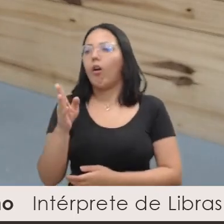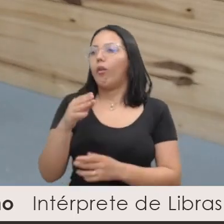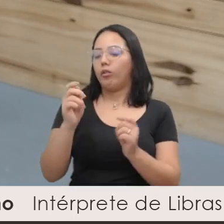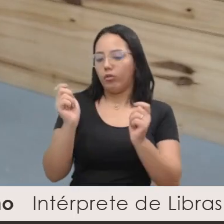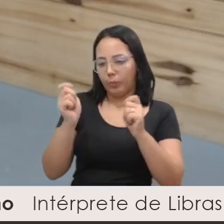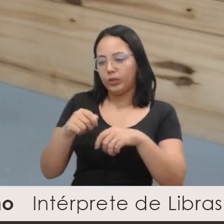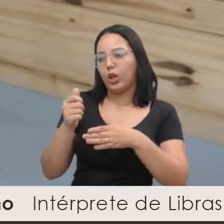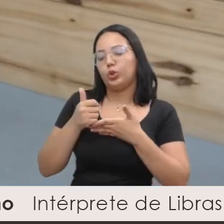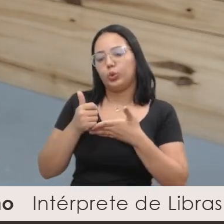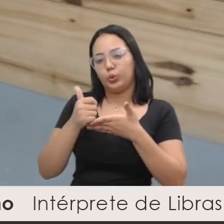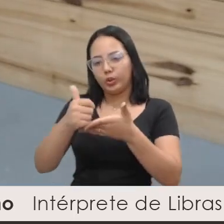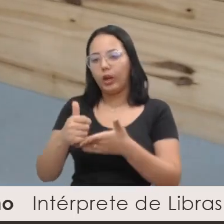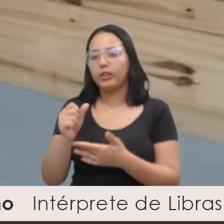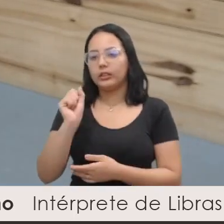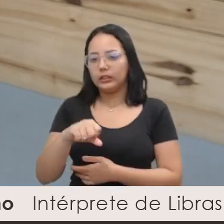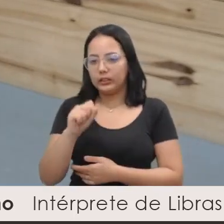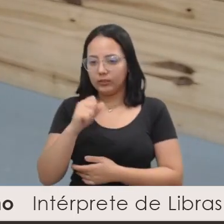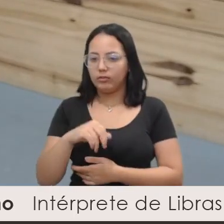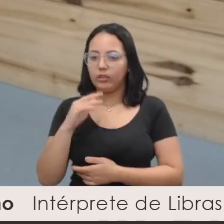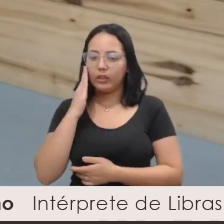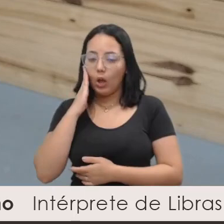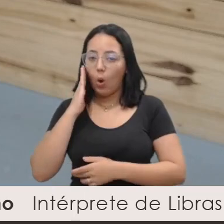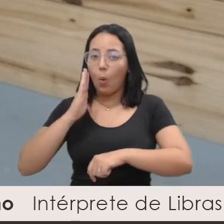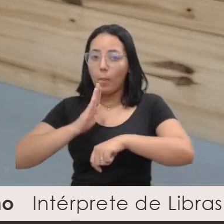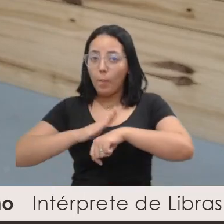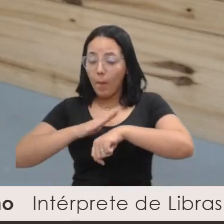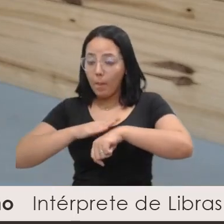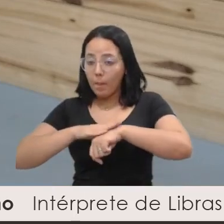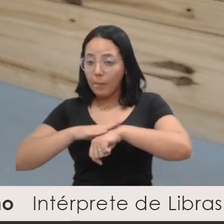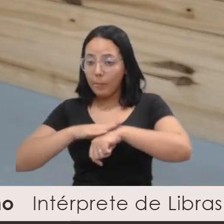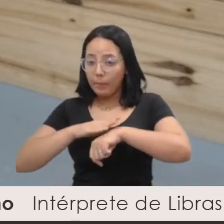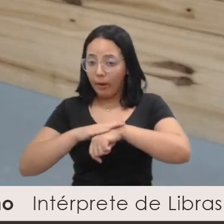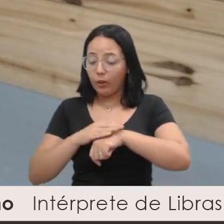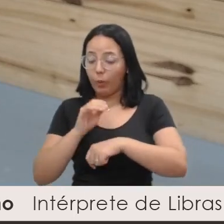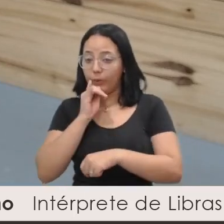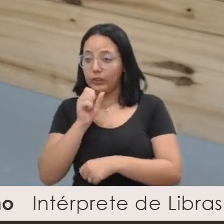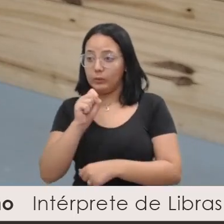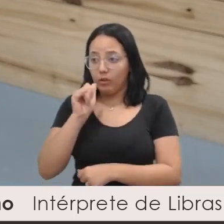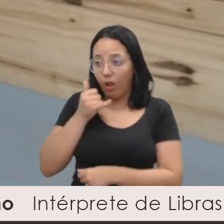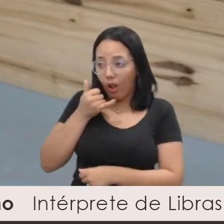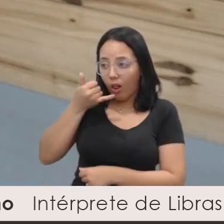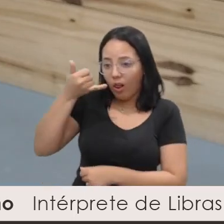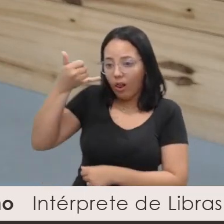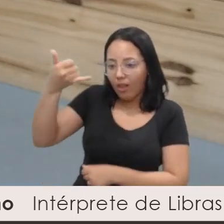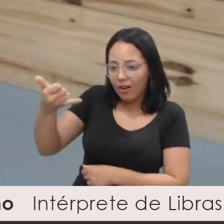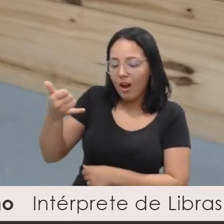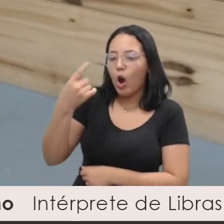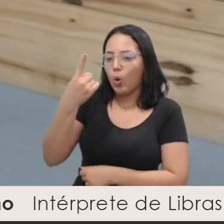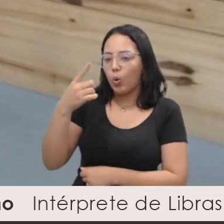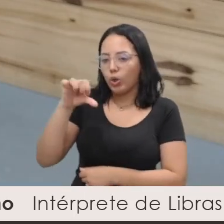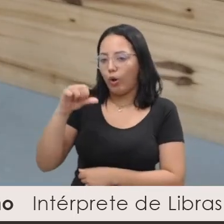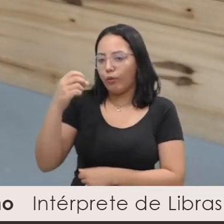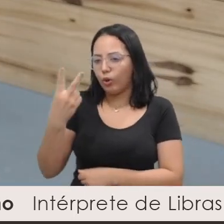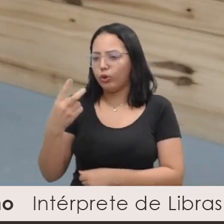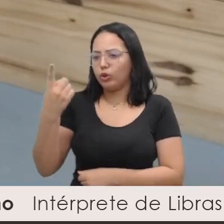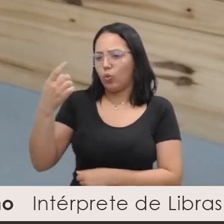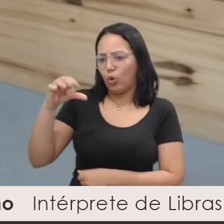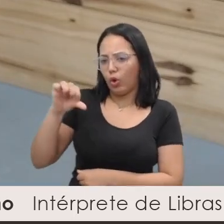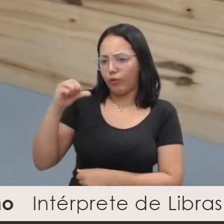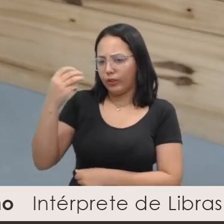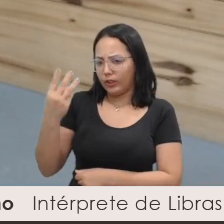primeiro socorro é, a partir do momento que você ligar para 192,